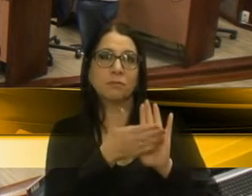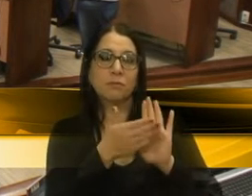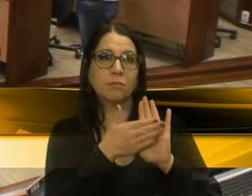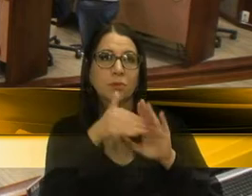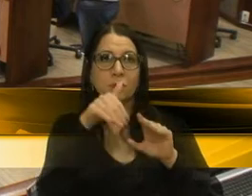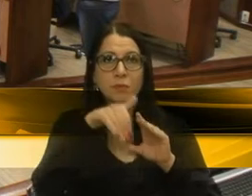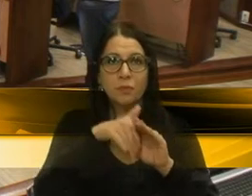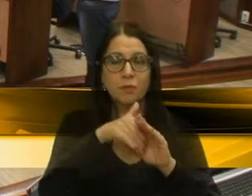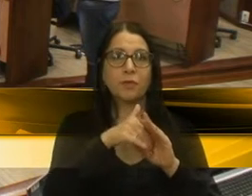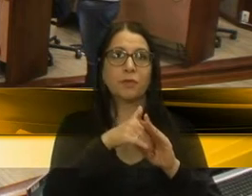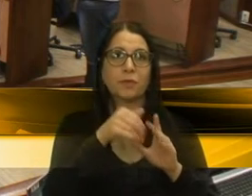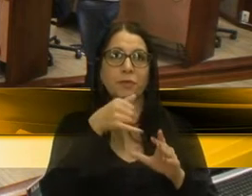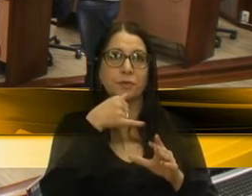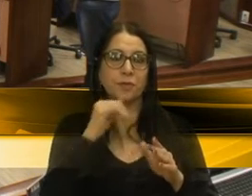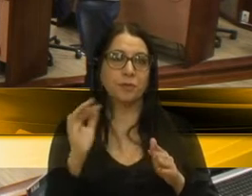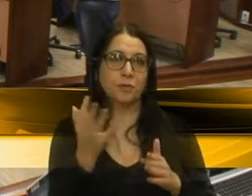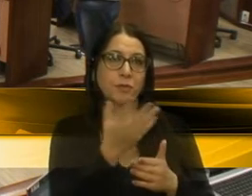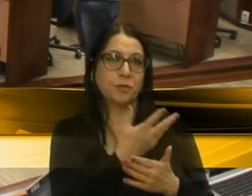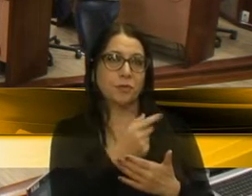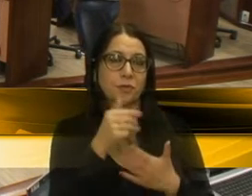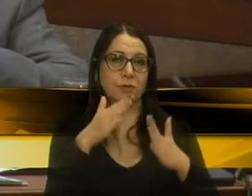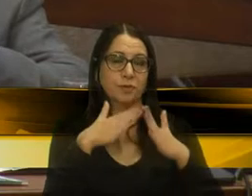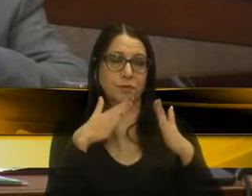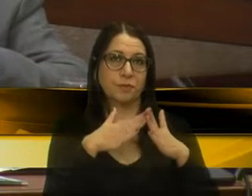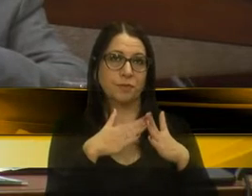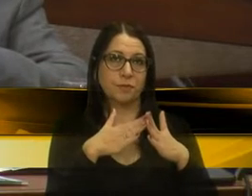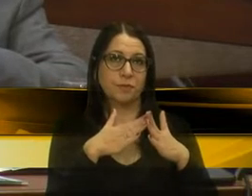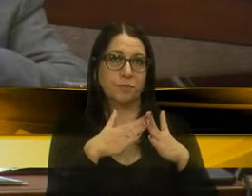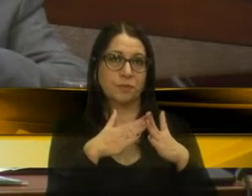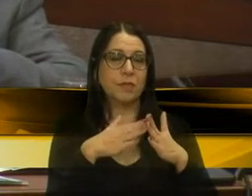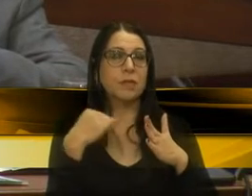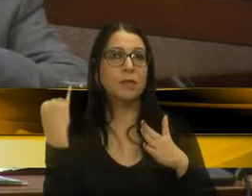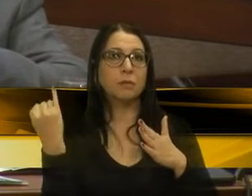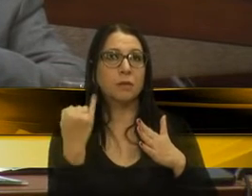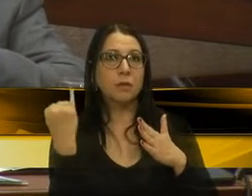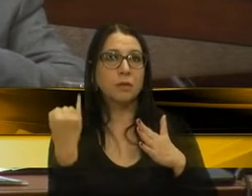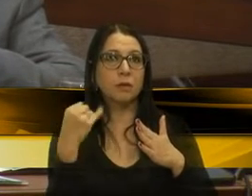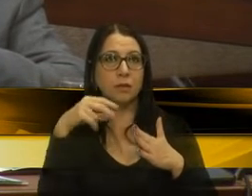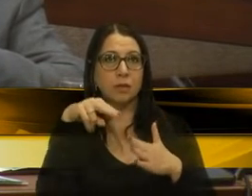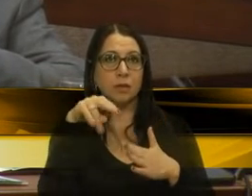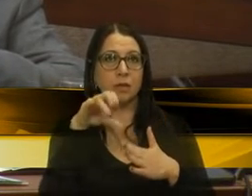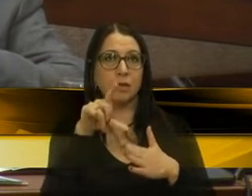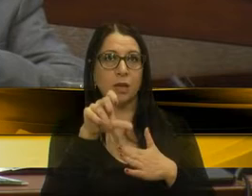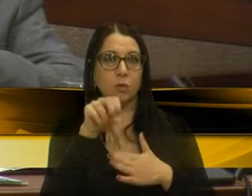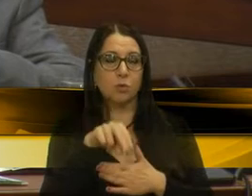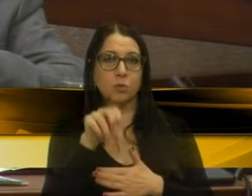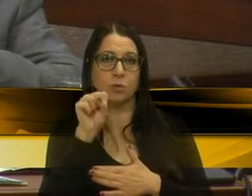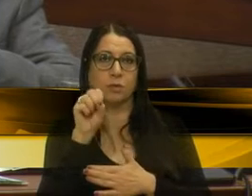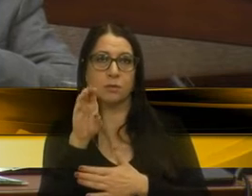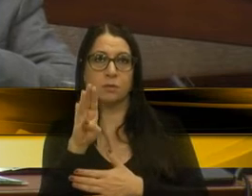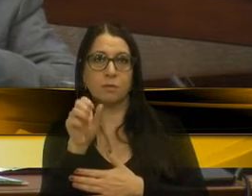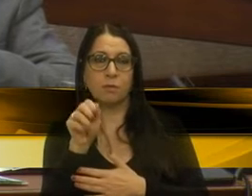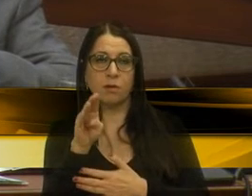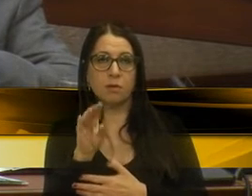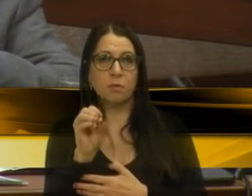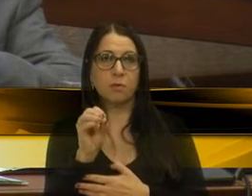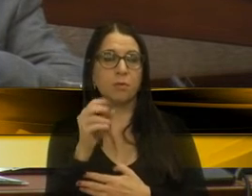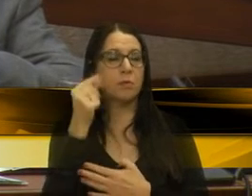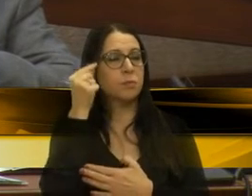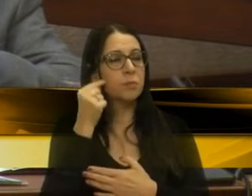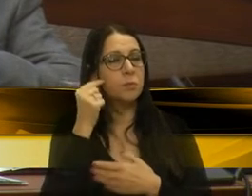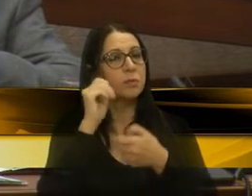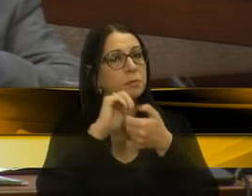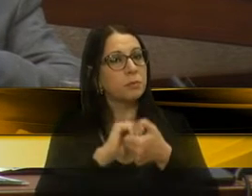voto de pesar coletivo desta casa pela importância do senhor Nelson Sbabo. E Bandeira te cumprimenta